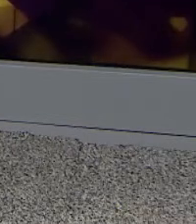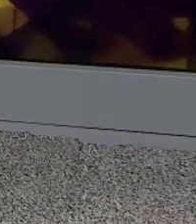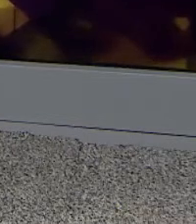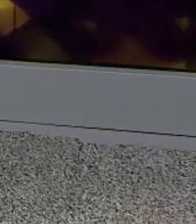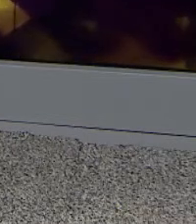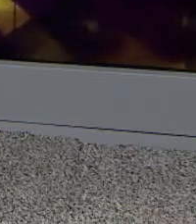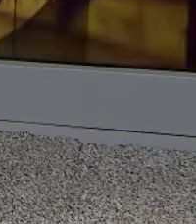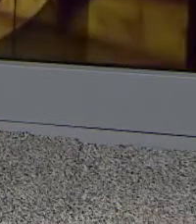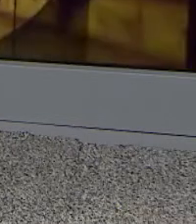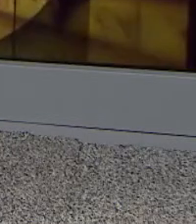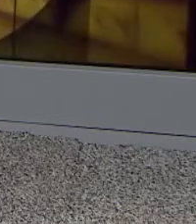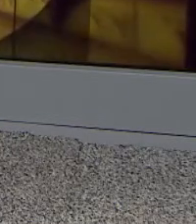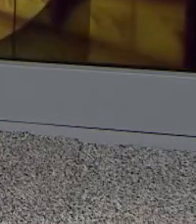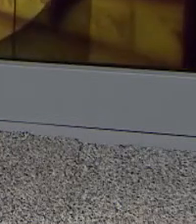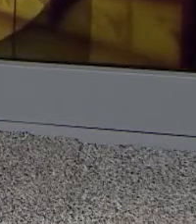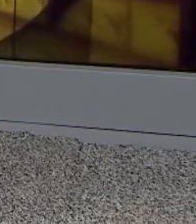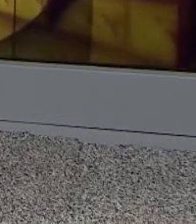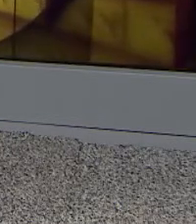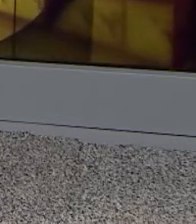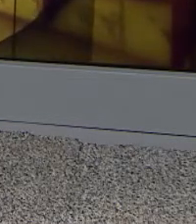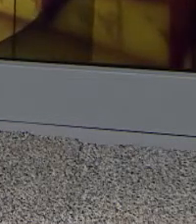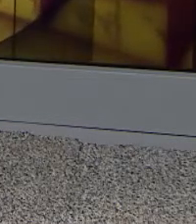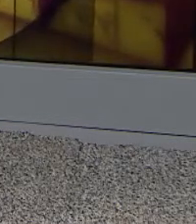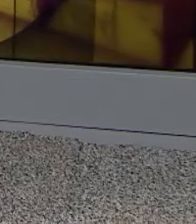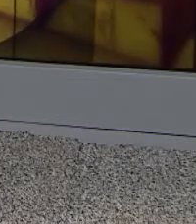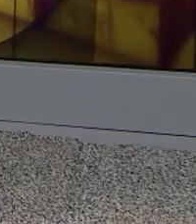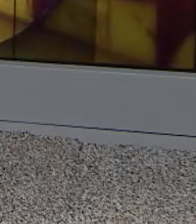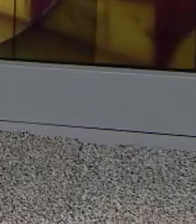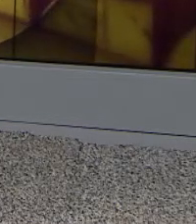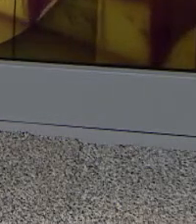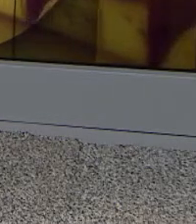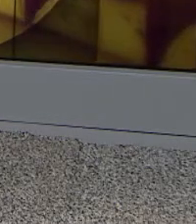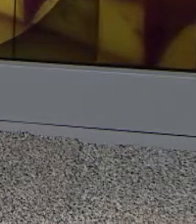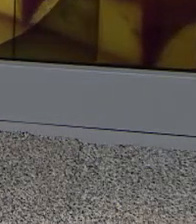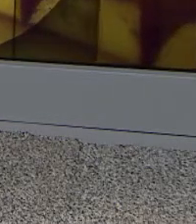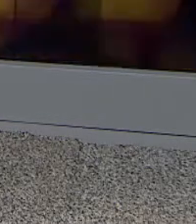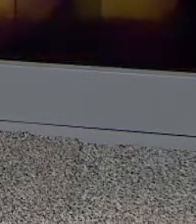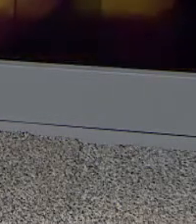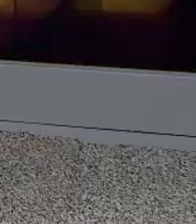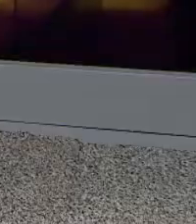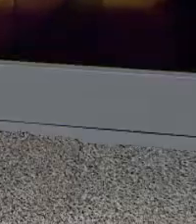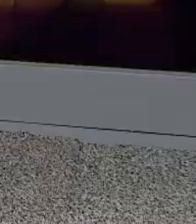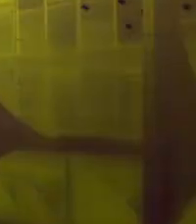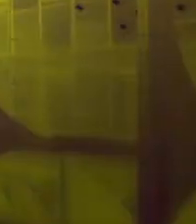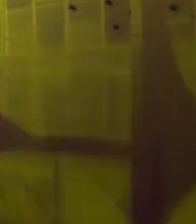58 4 continue com a gente aqui na nbr a tv do governo federal